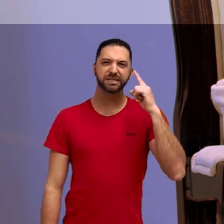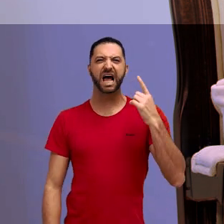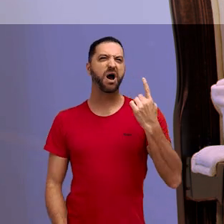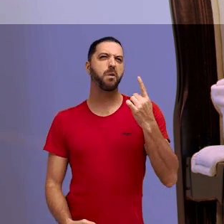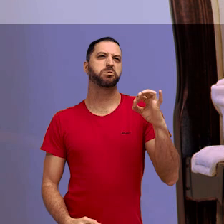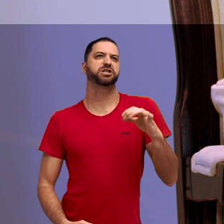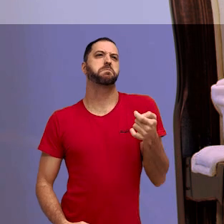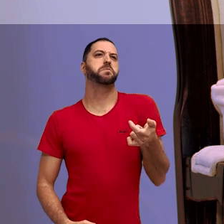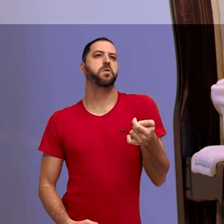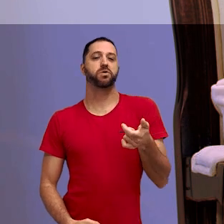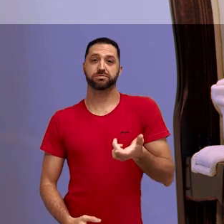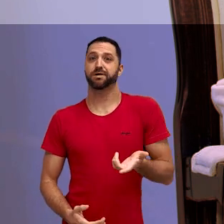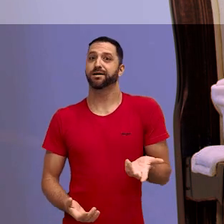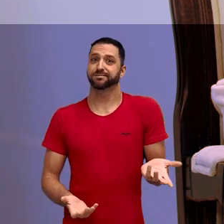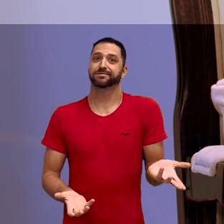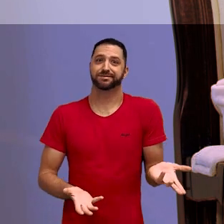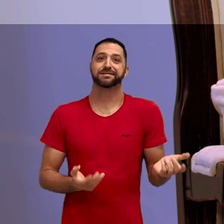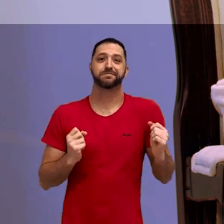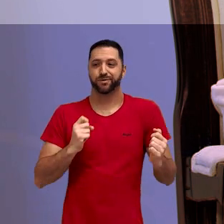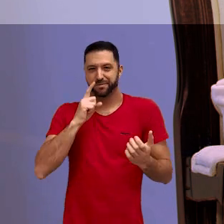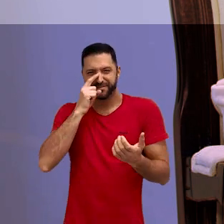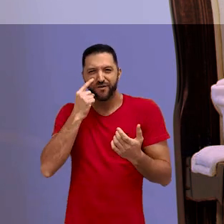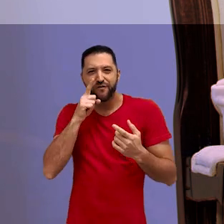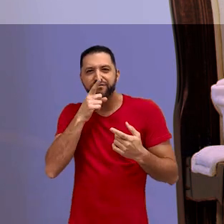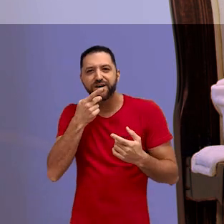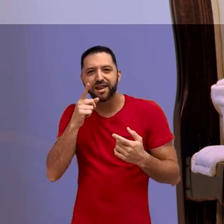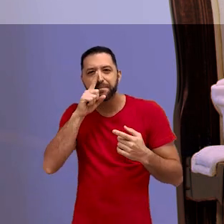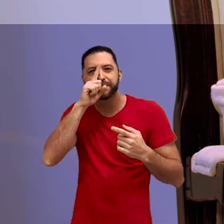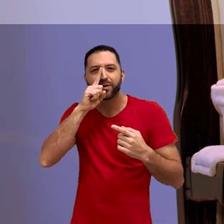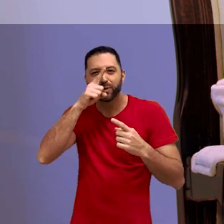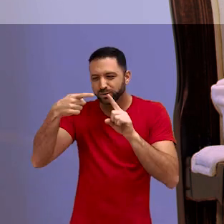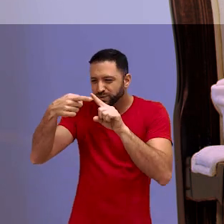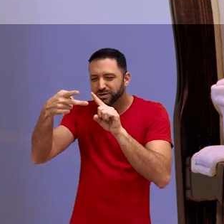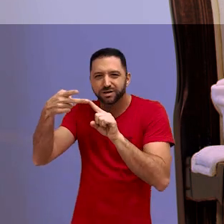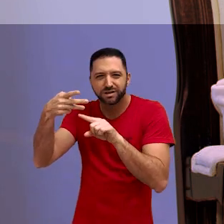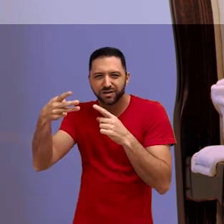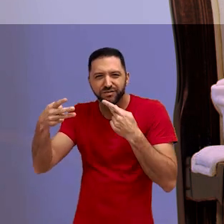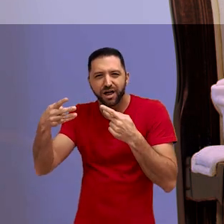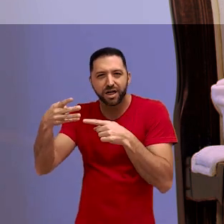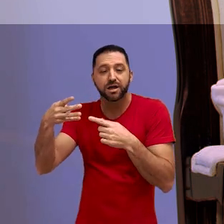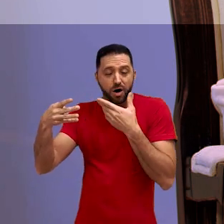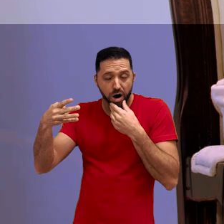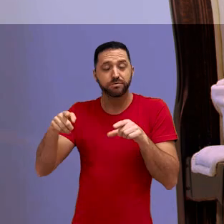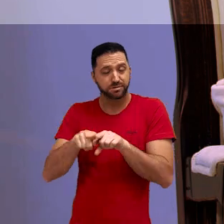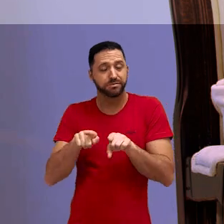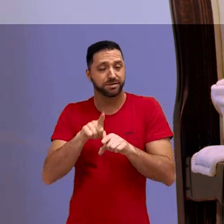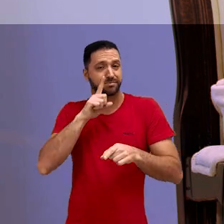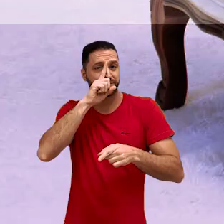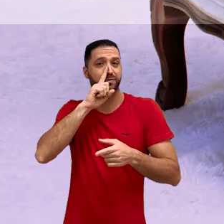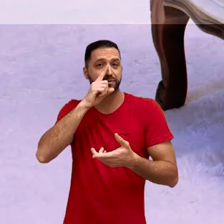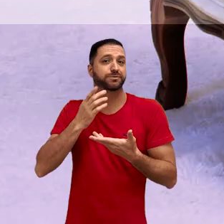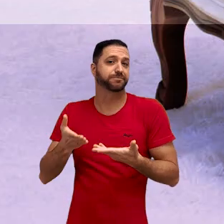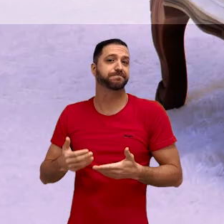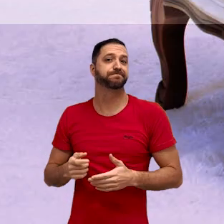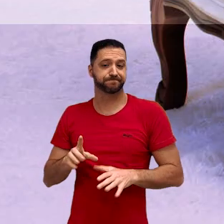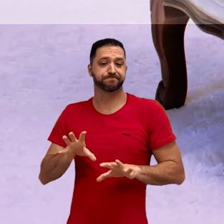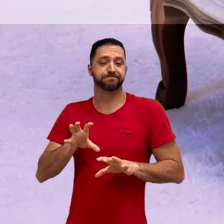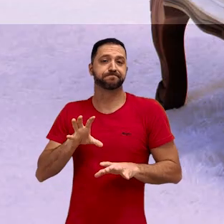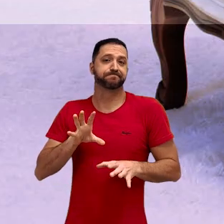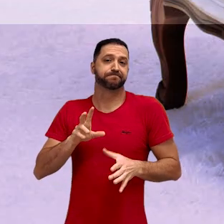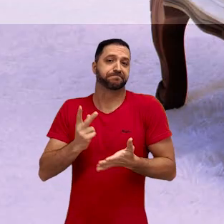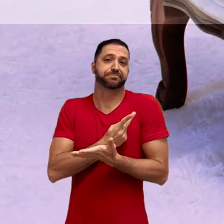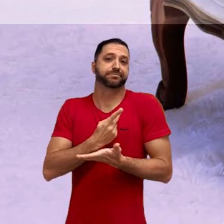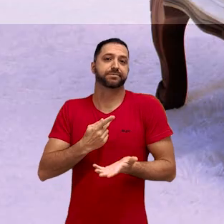de ser só 1%, mas todos esses fatores de risco que nós falamos para a mulher também tem a ver com o homem. E o homem,